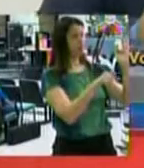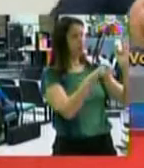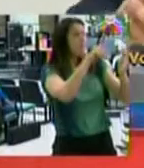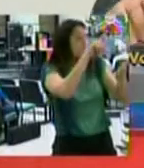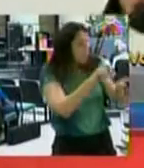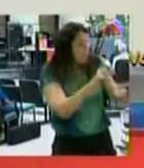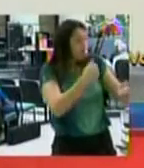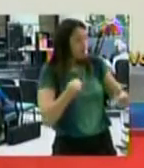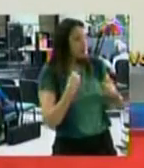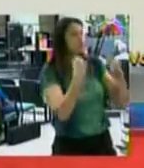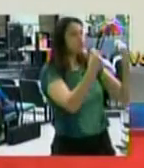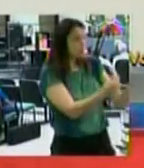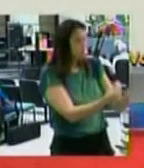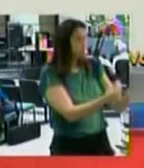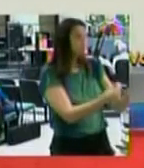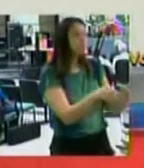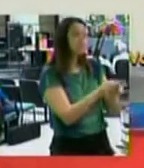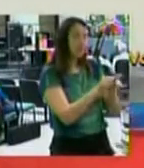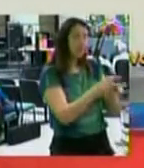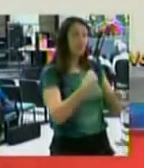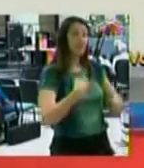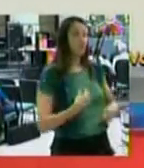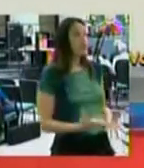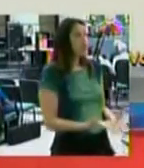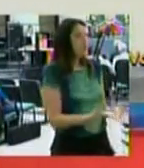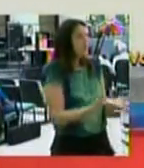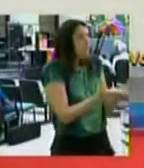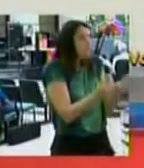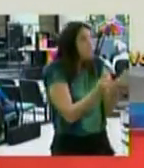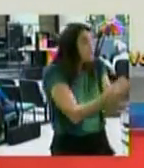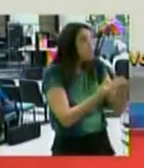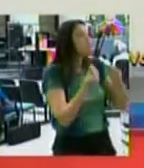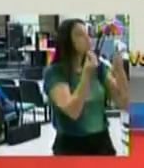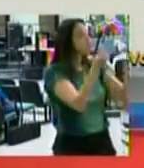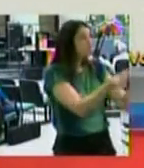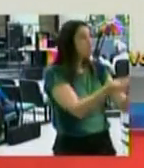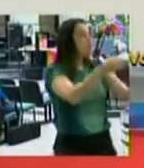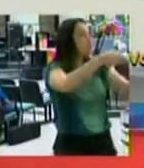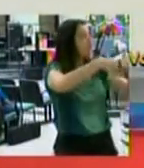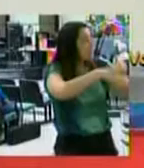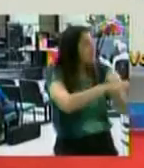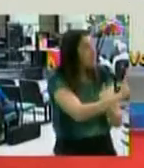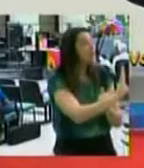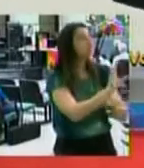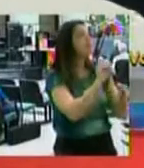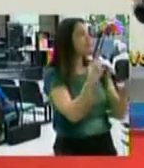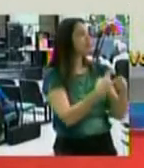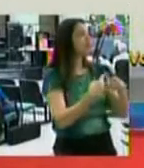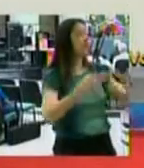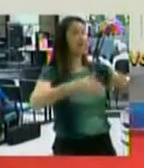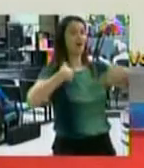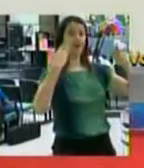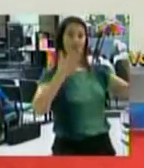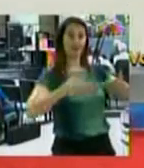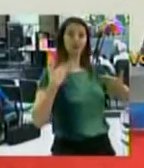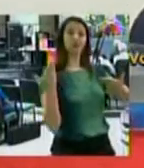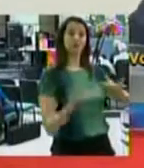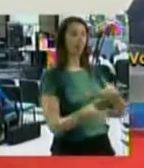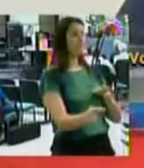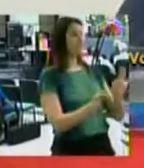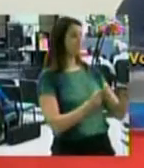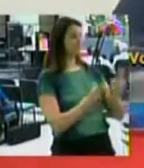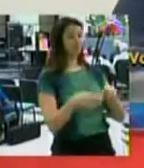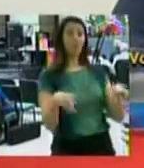pouco. No muito te colocarei. Entra no gozo que já te é preparado.